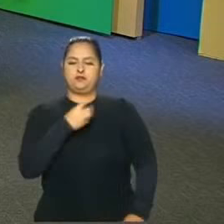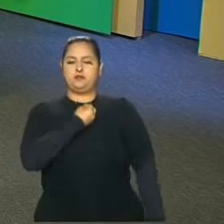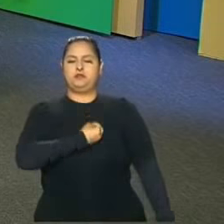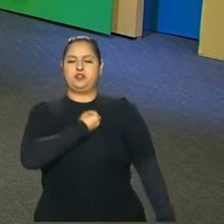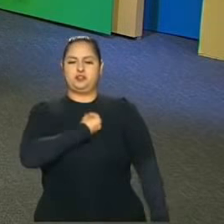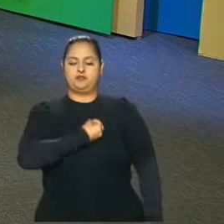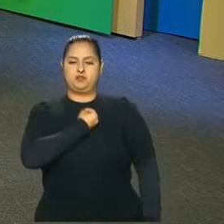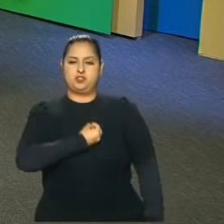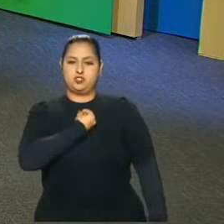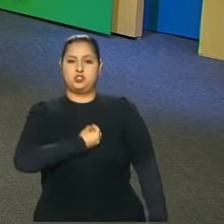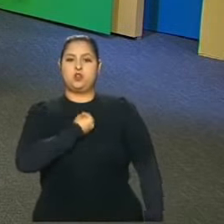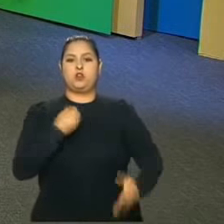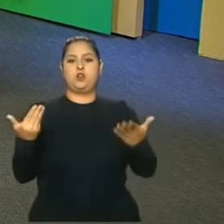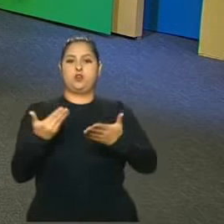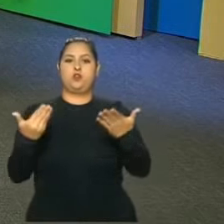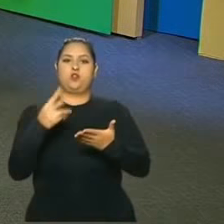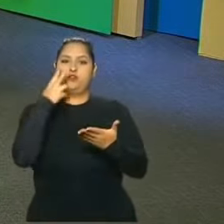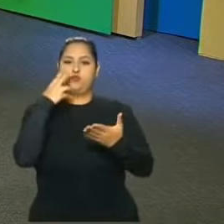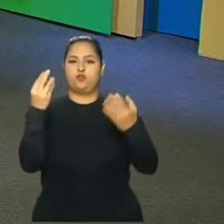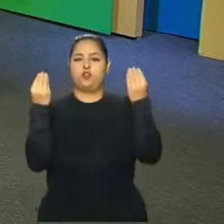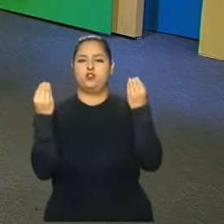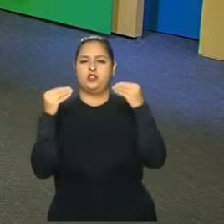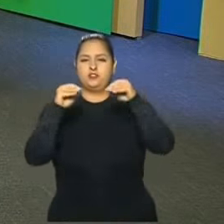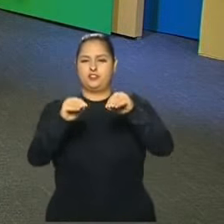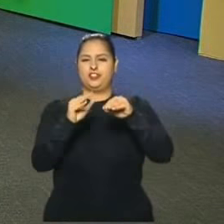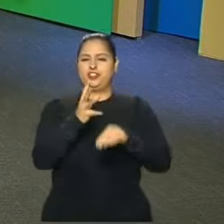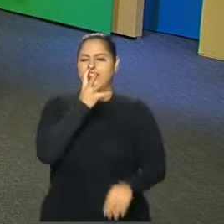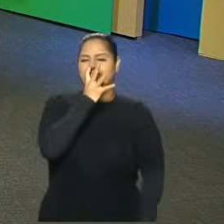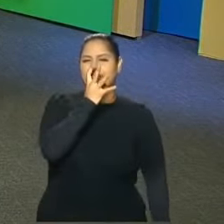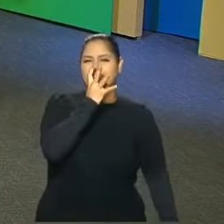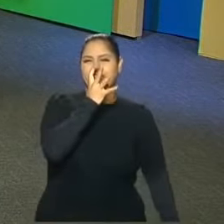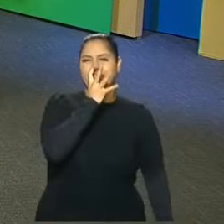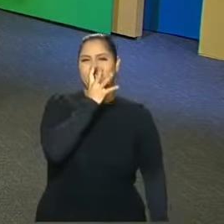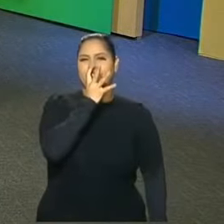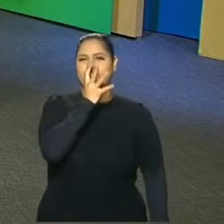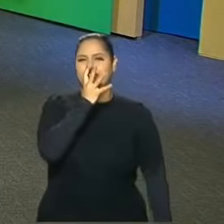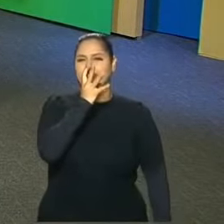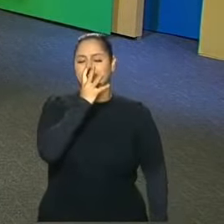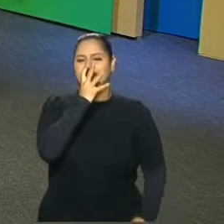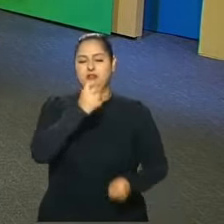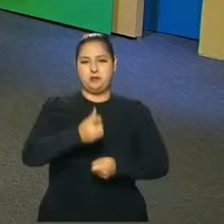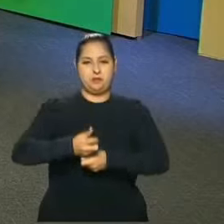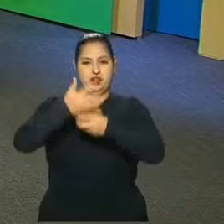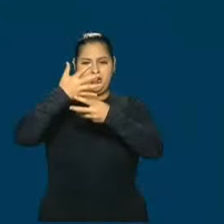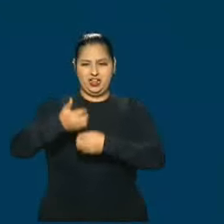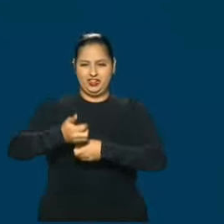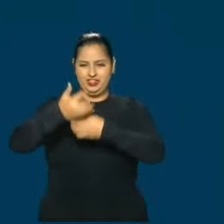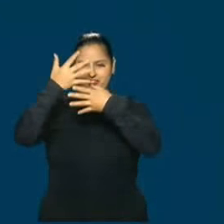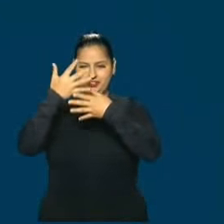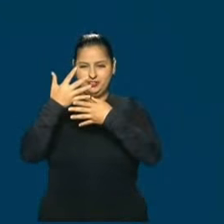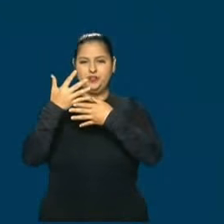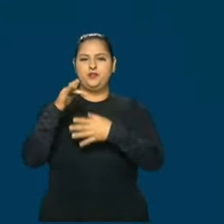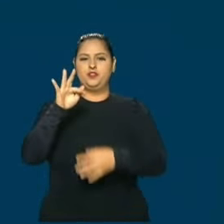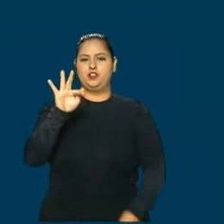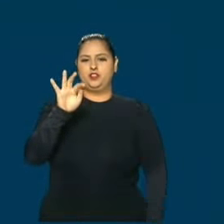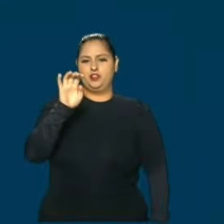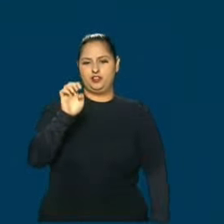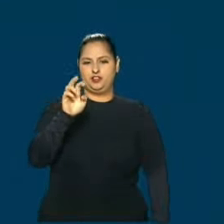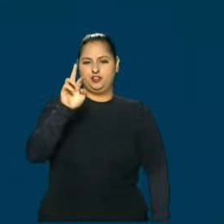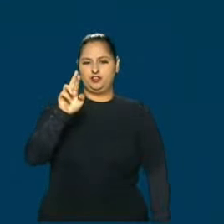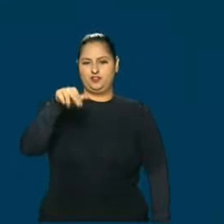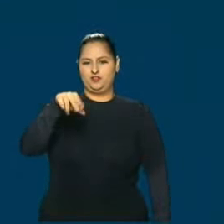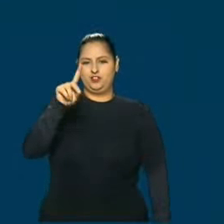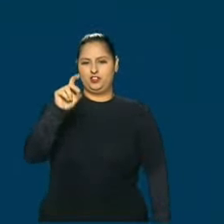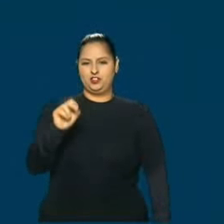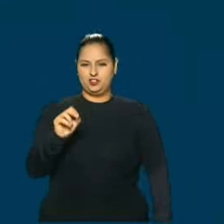Tiago, vamos conferir algumas mensagens de espectadores que... Ah, é? Não para de chegar. Bora mensagem. Lá. Fernando Galeani, que